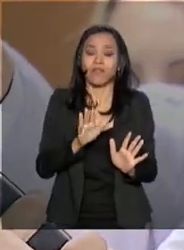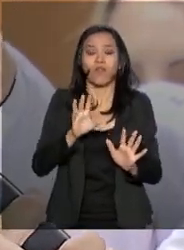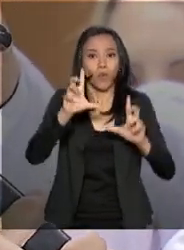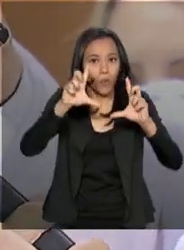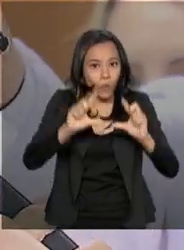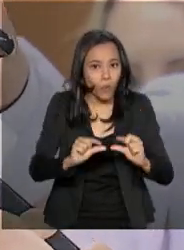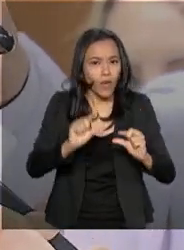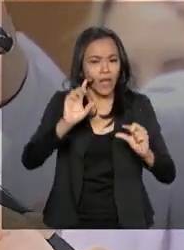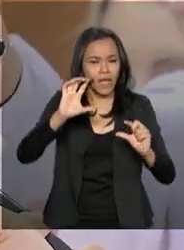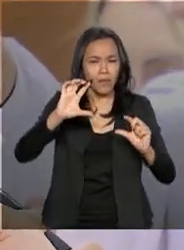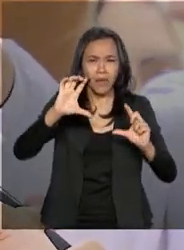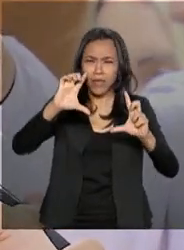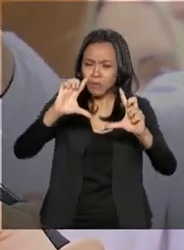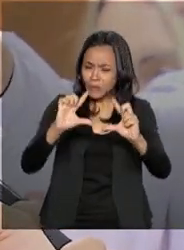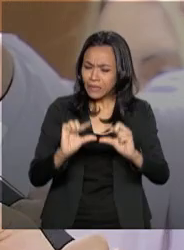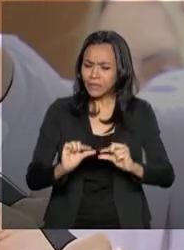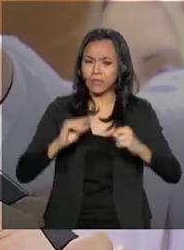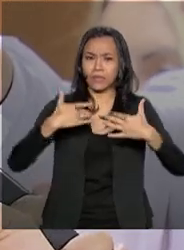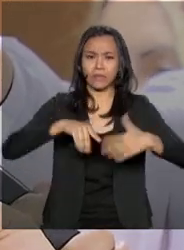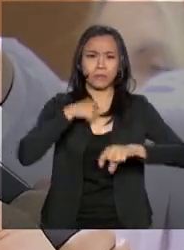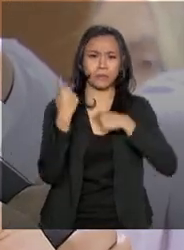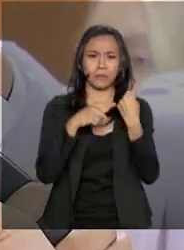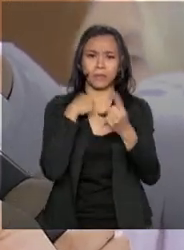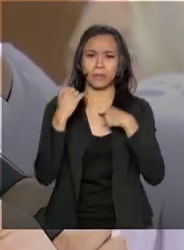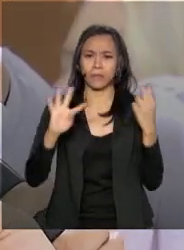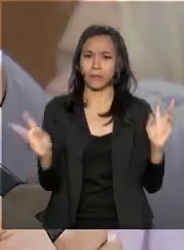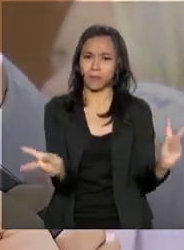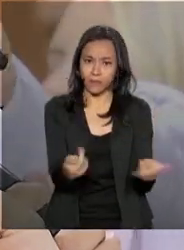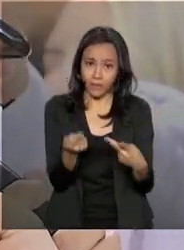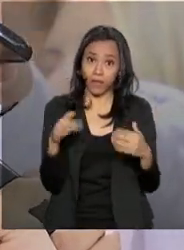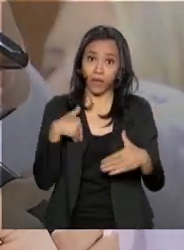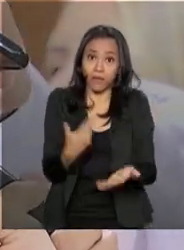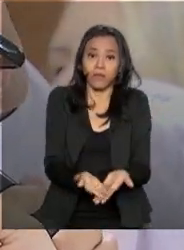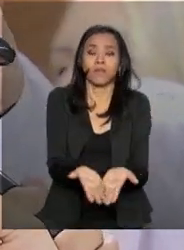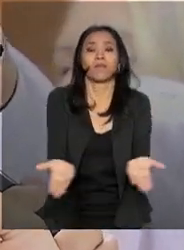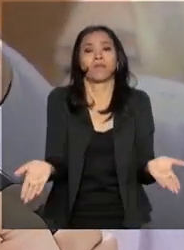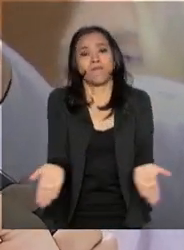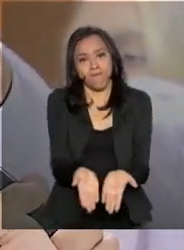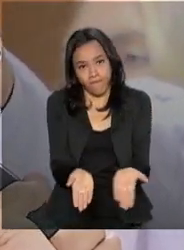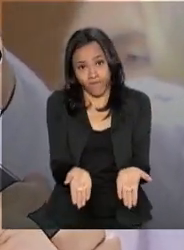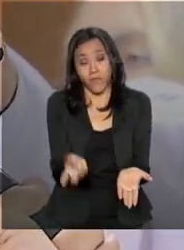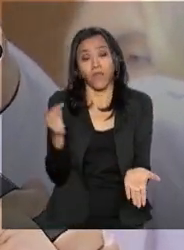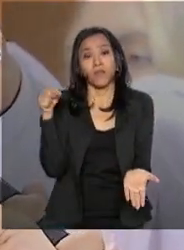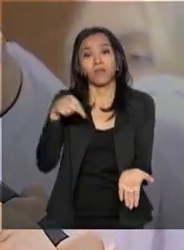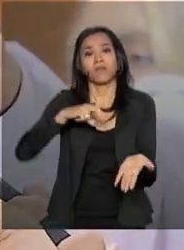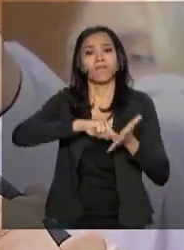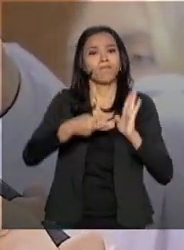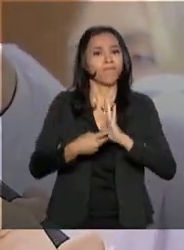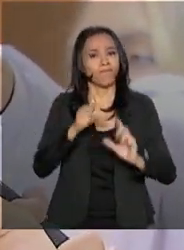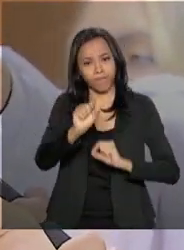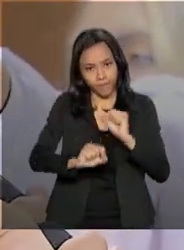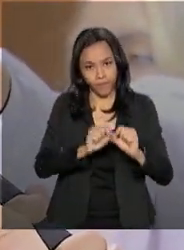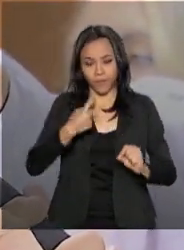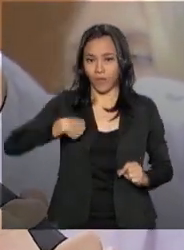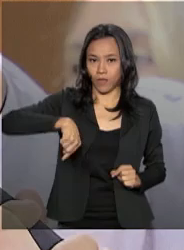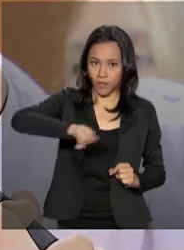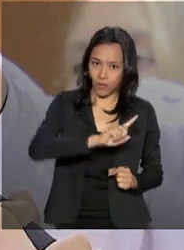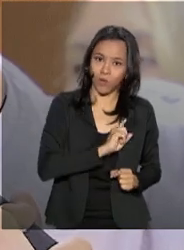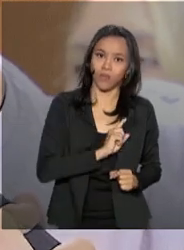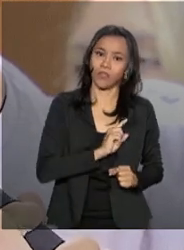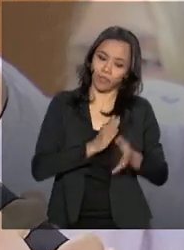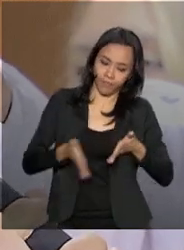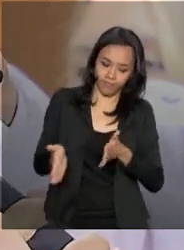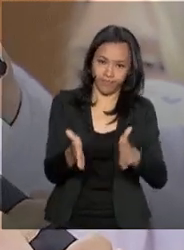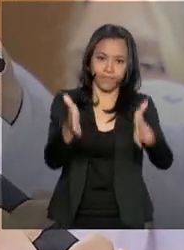homicídios em escala nacional que se tem registro até hoje isso quer dizer que nós estamos no rumo